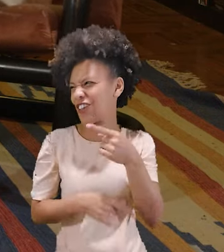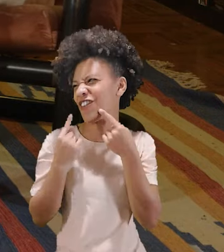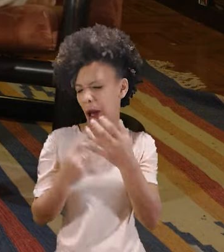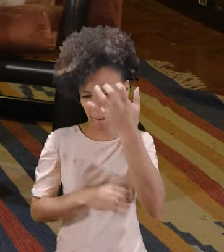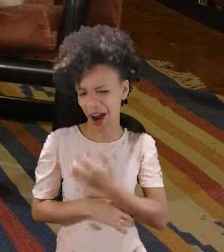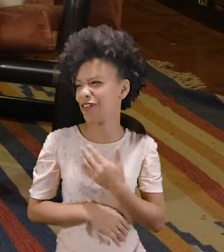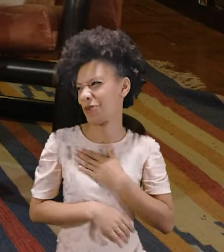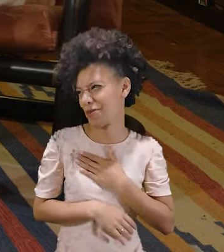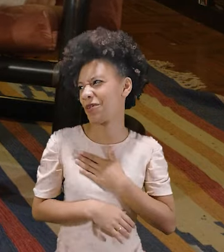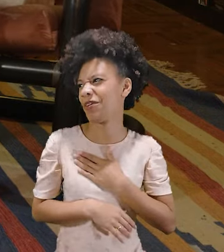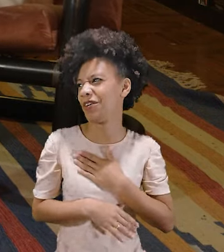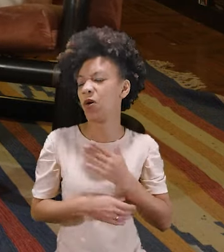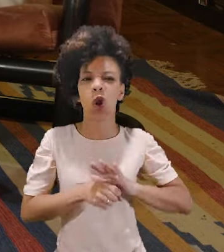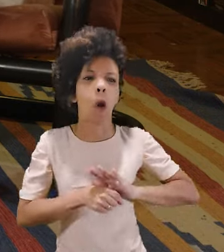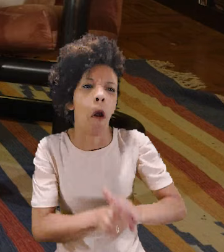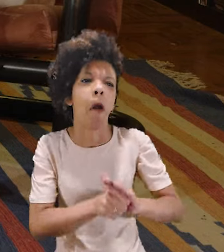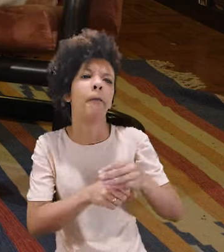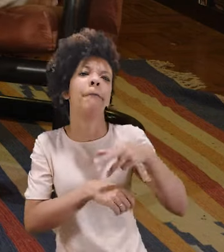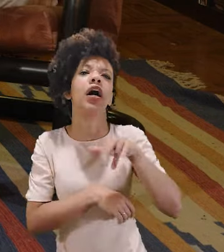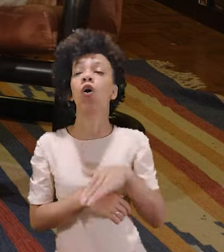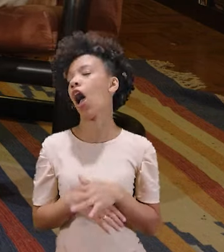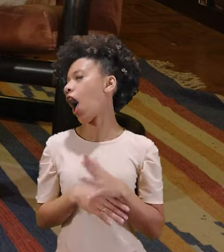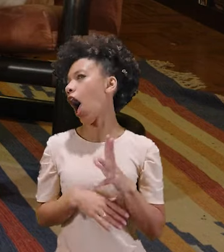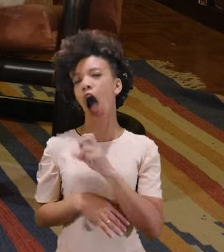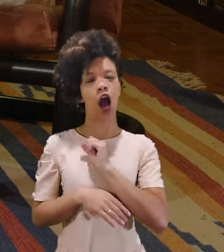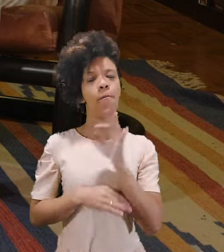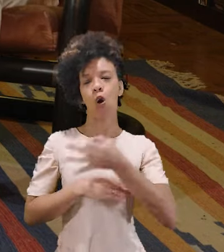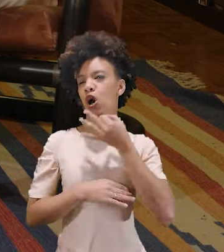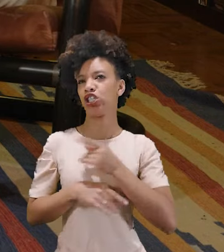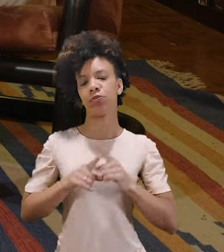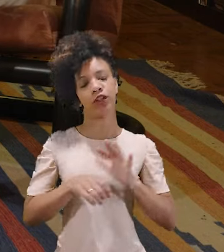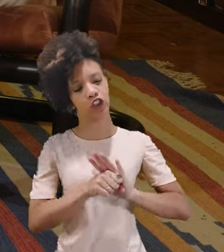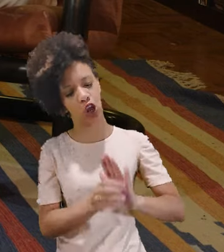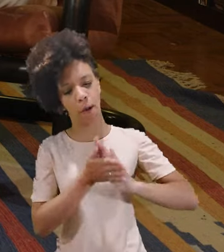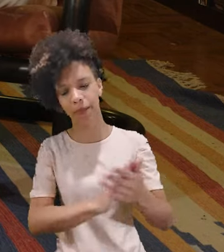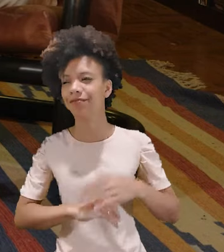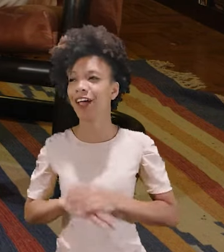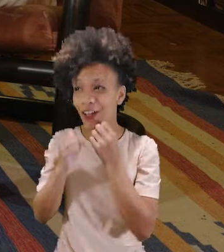o milho marcam Ela já mandou o menino